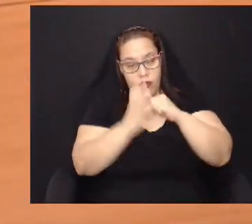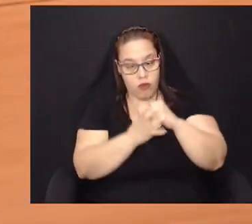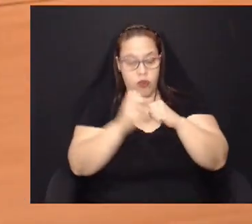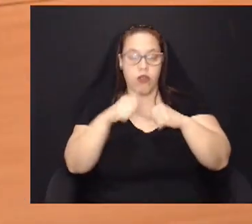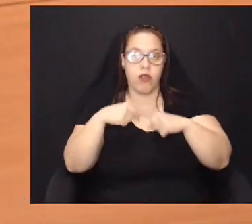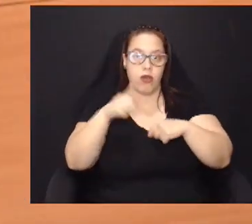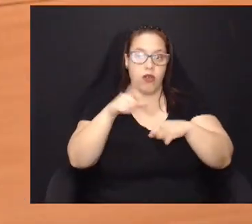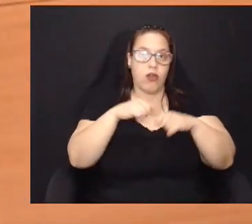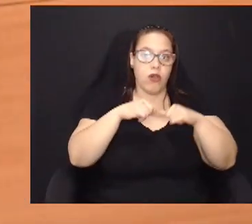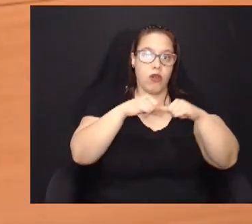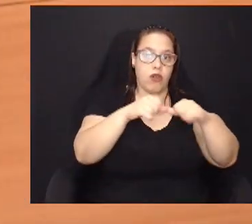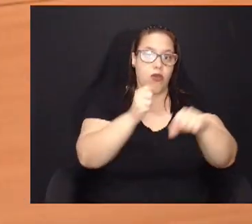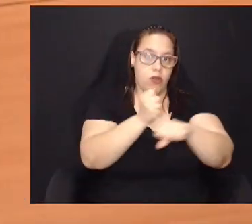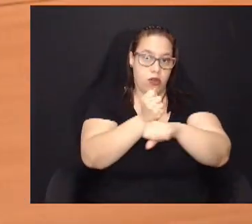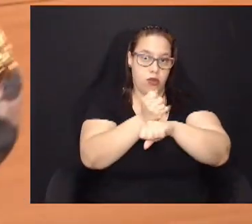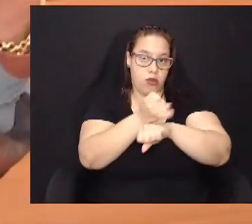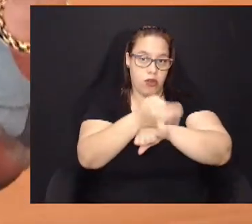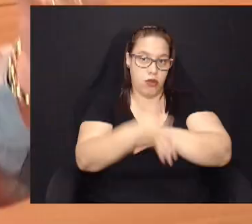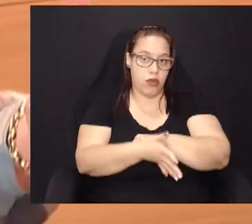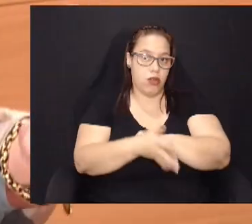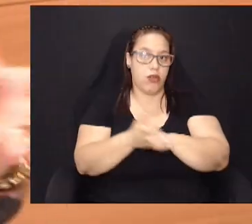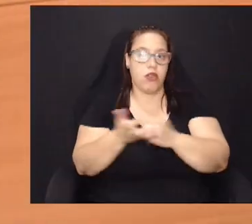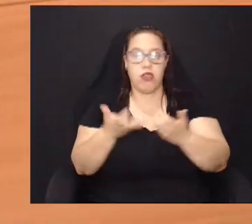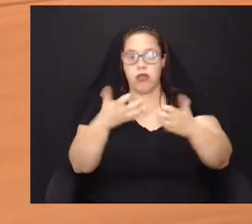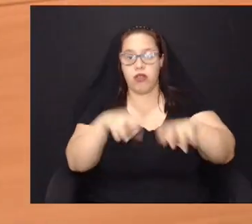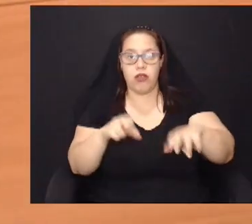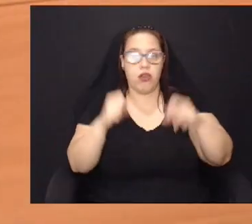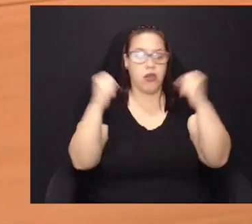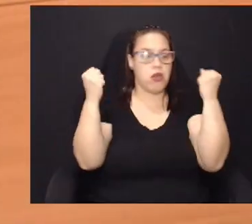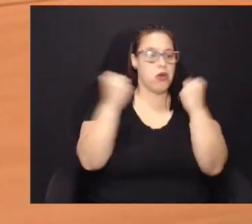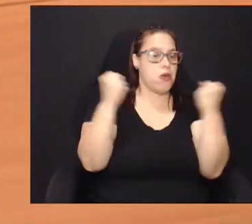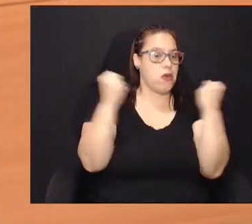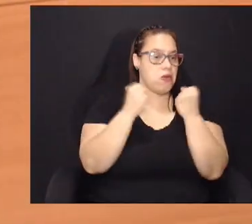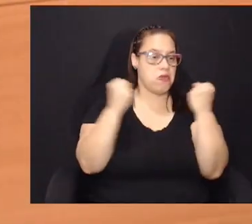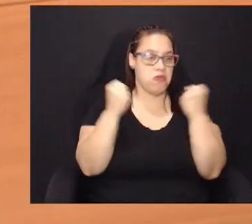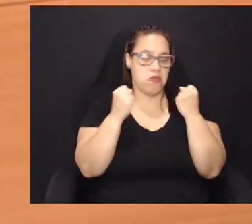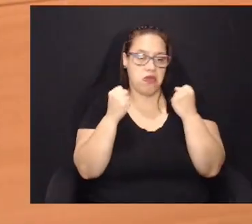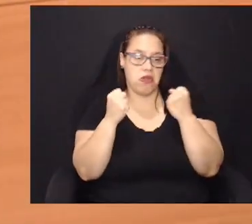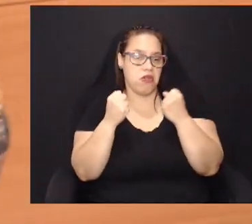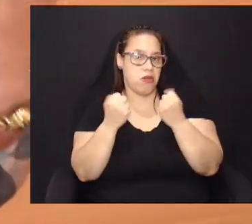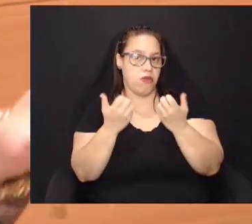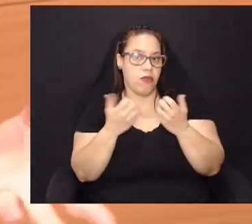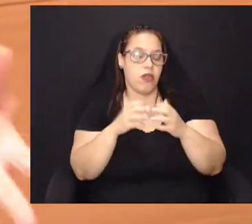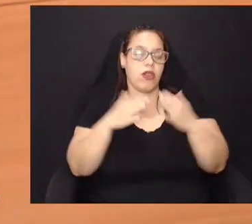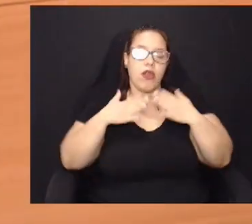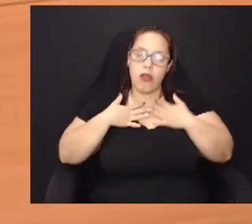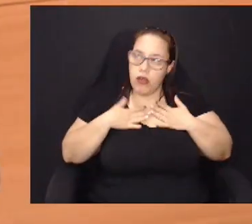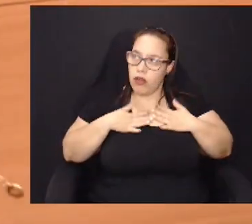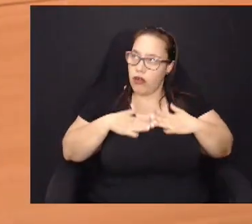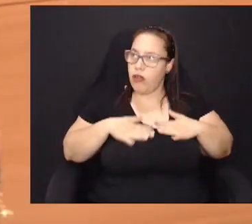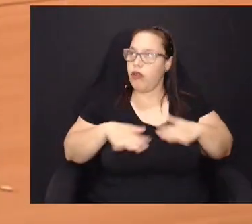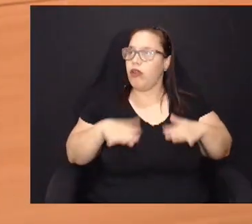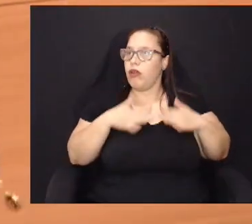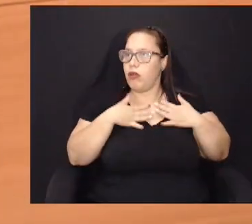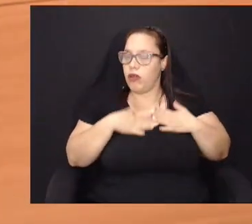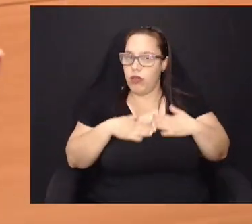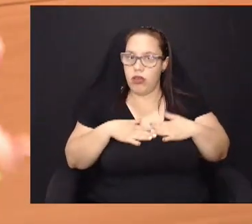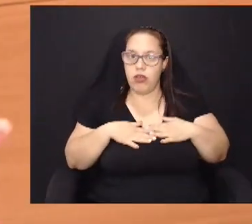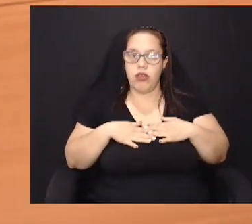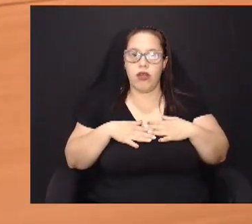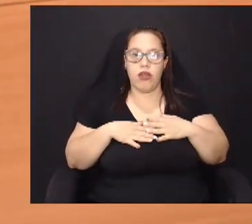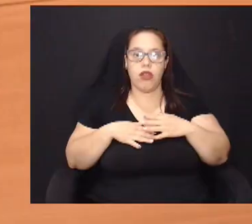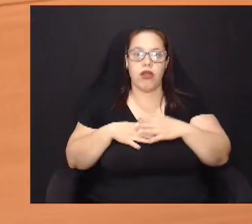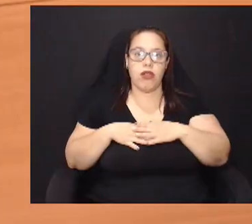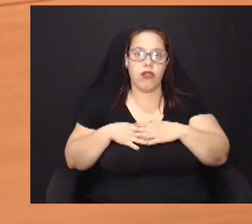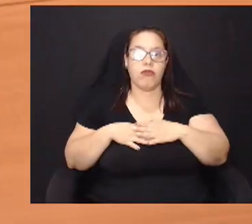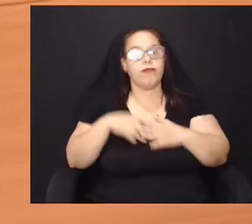de madrugada porque não querem o trânsito, vão na academia de madrugada porque também querem ter um sossego para treinar. Então, a cidade também